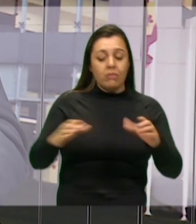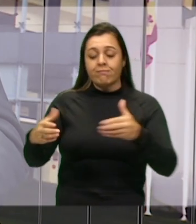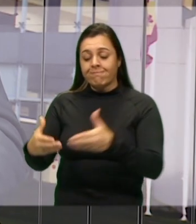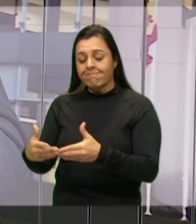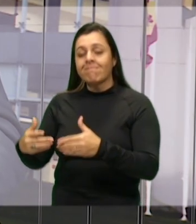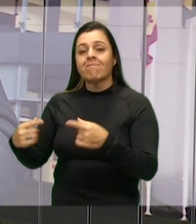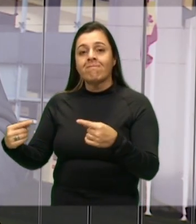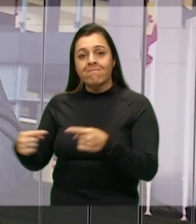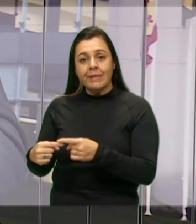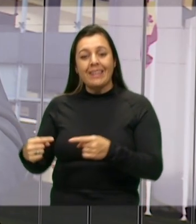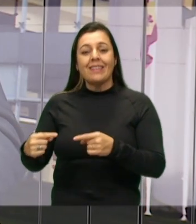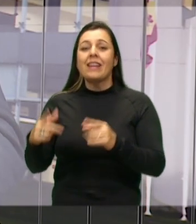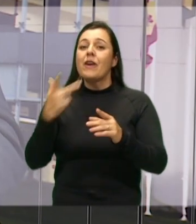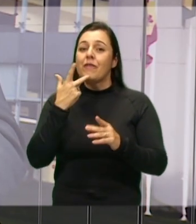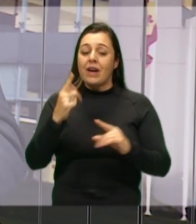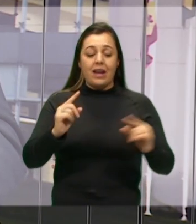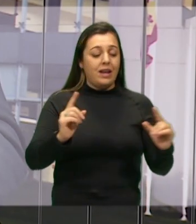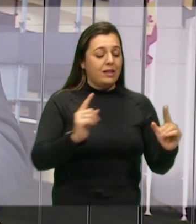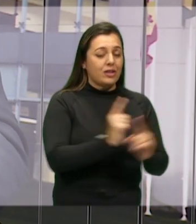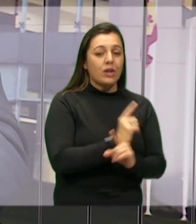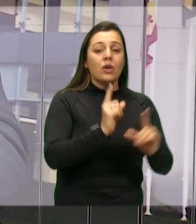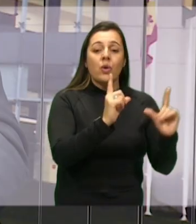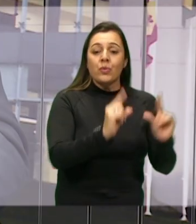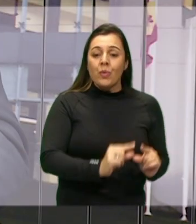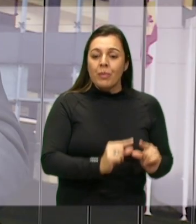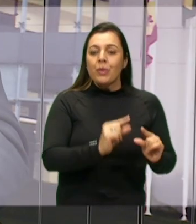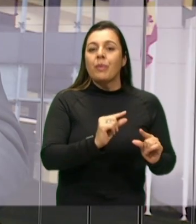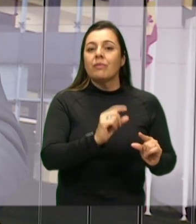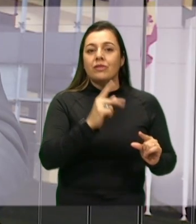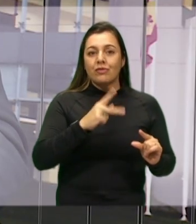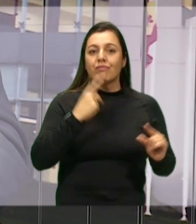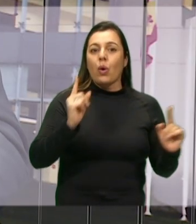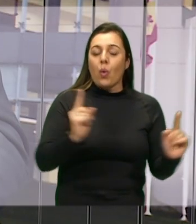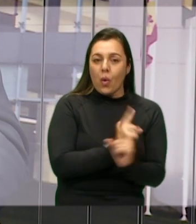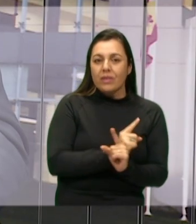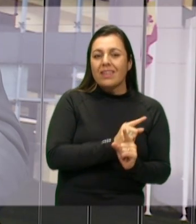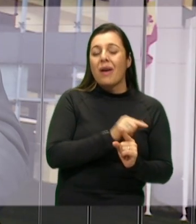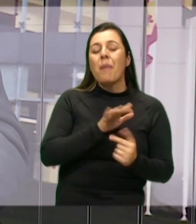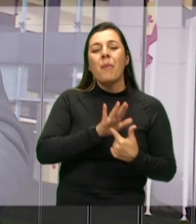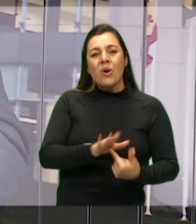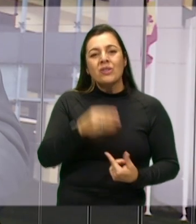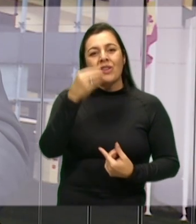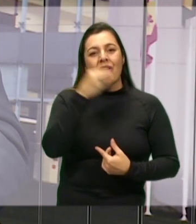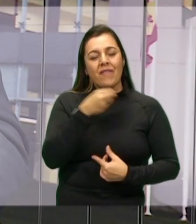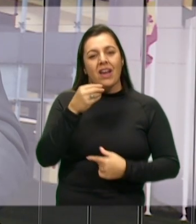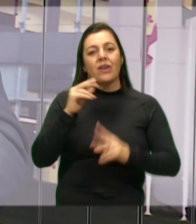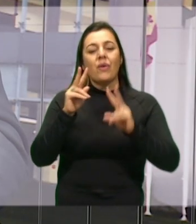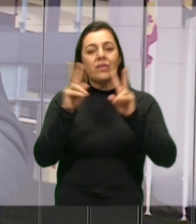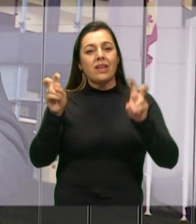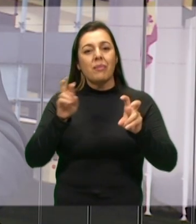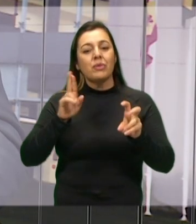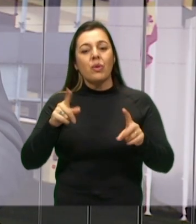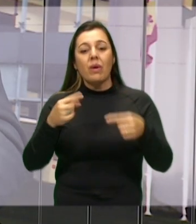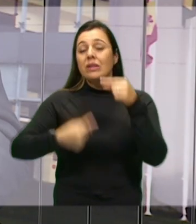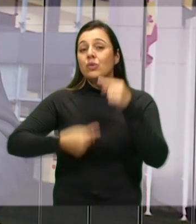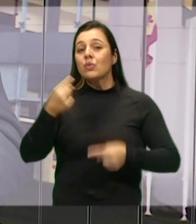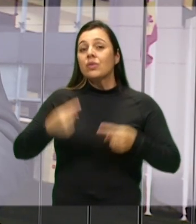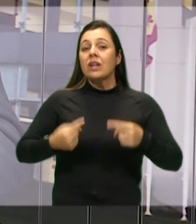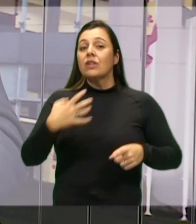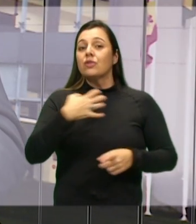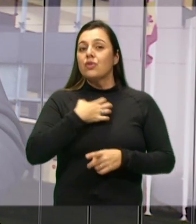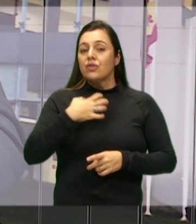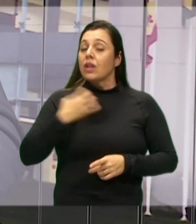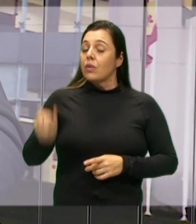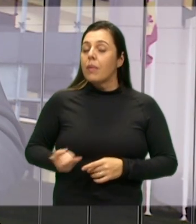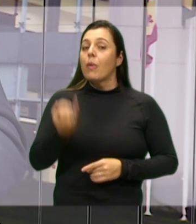fala dessa oposição enfraquecida por estar em menor número e demonstra essa fragilidade quando os assuntos não são tão debatidos de forma